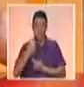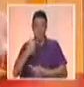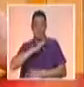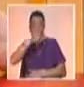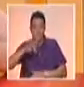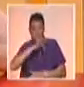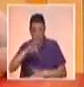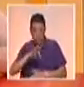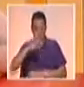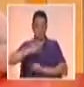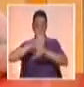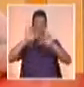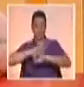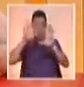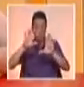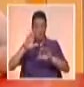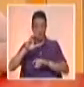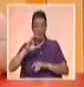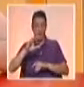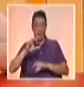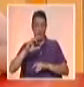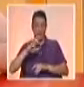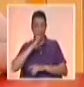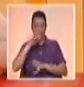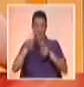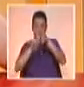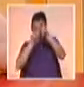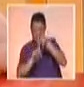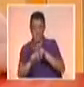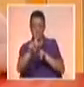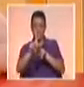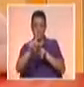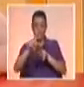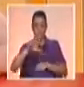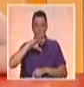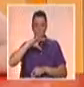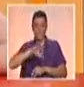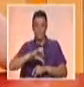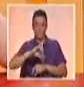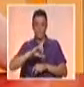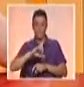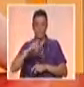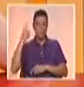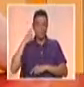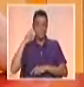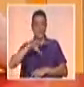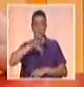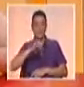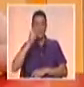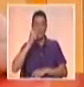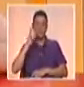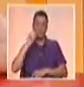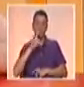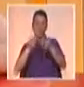amigo que o ajuda. Sim, ou então tem um familiar, não é? Os chamados CODA, não é? Children of Deaf Adults, os ouvintes que são filhos de pais